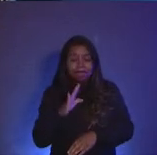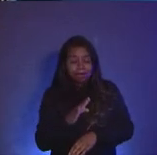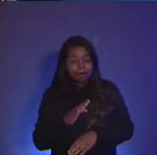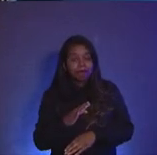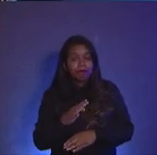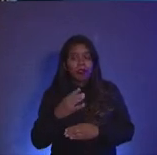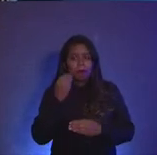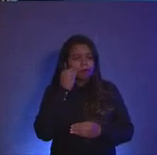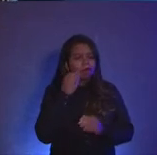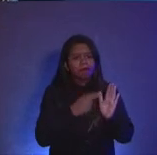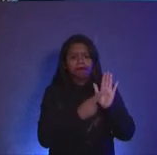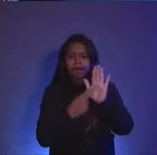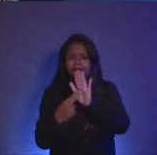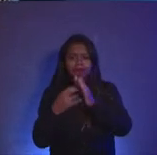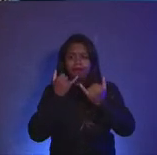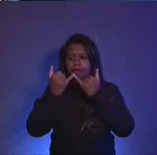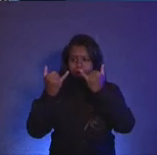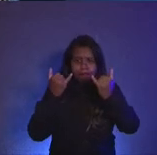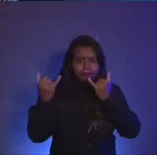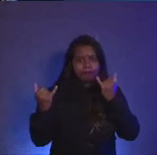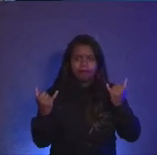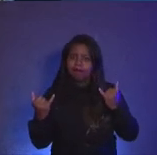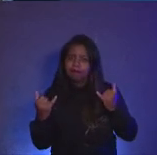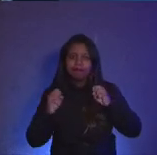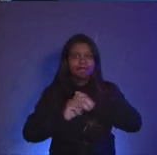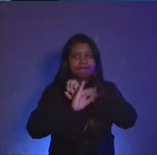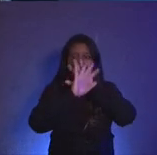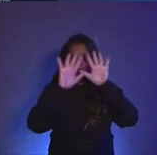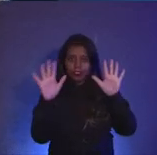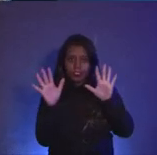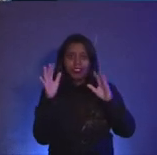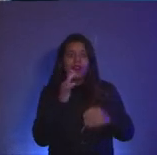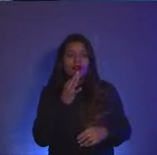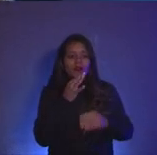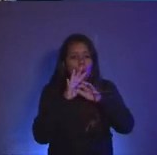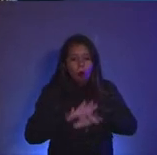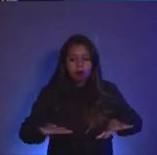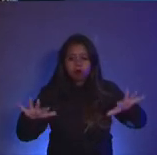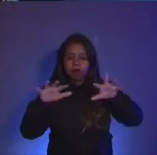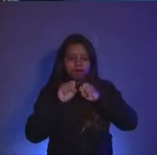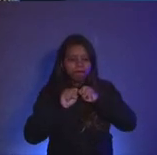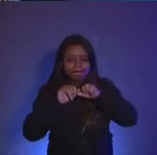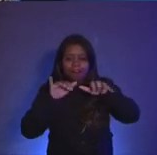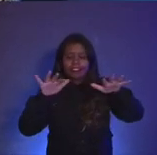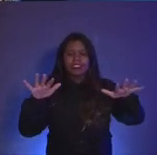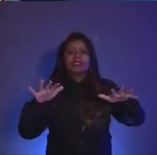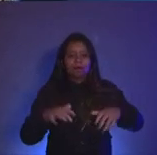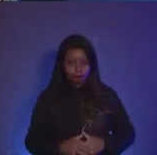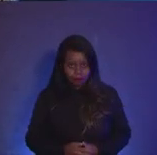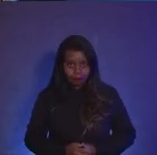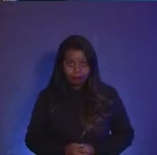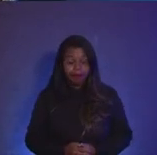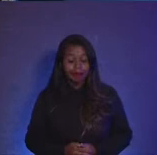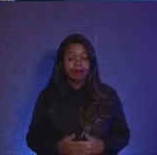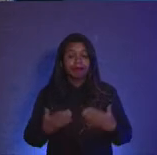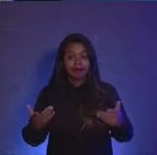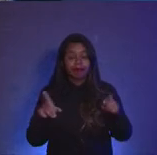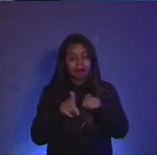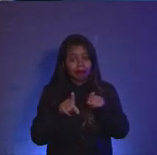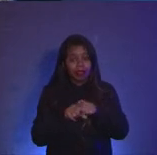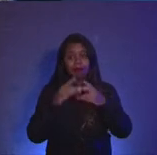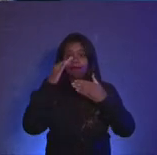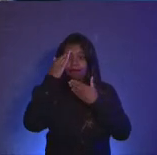pública, democratização de dados e compartilhar esse conhecimento, que é para isso que a gente está aqui, né? Quero dizer